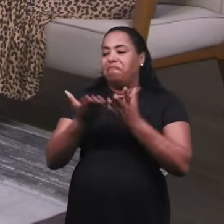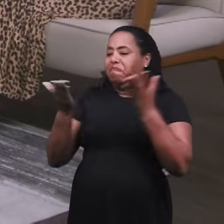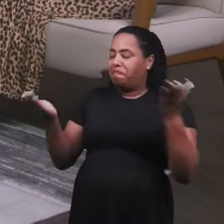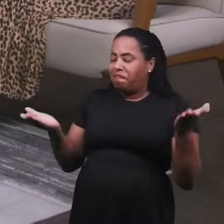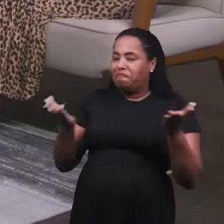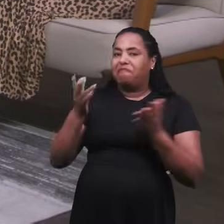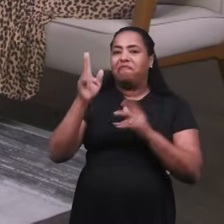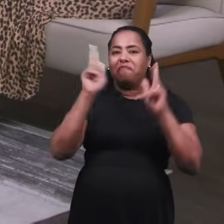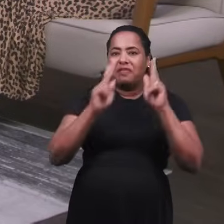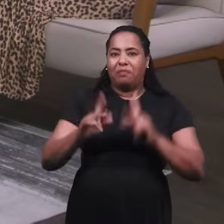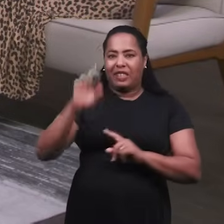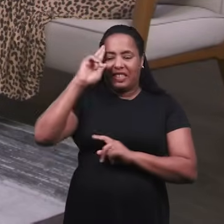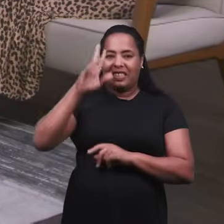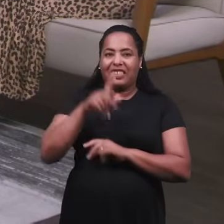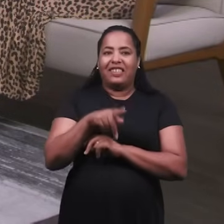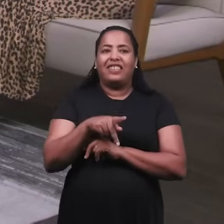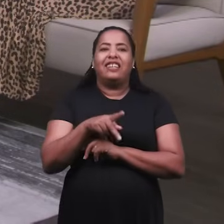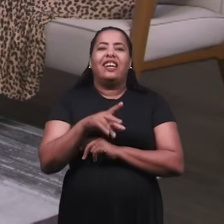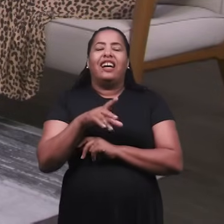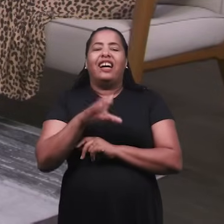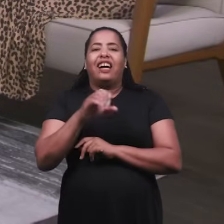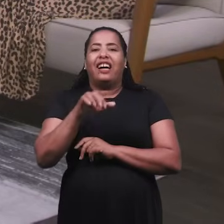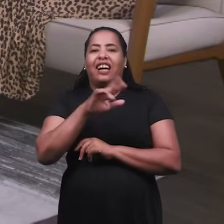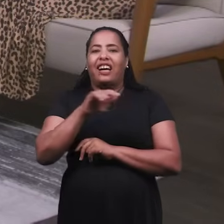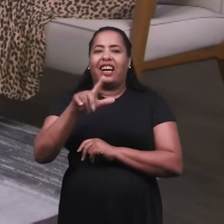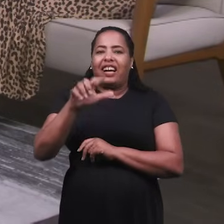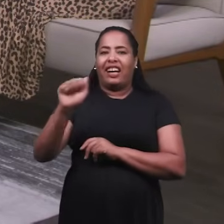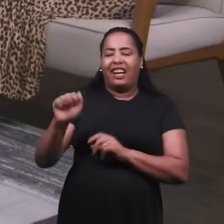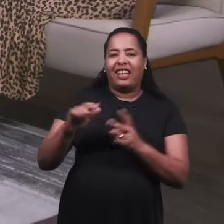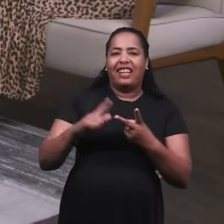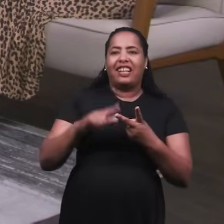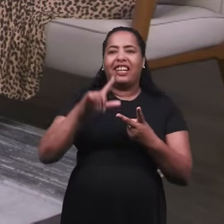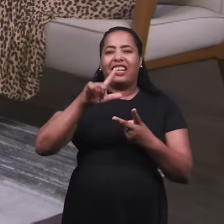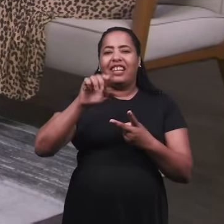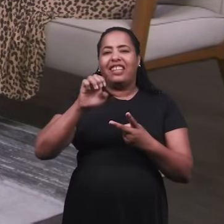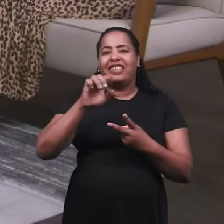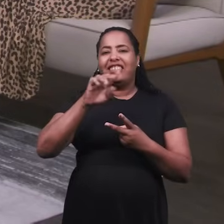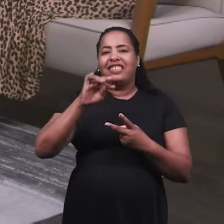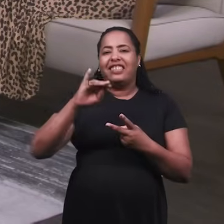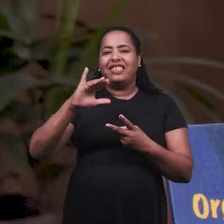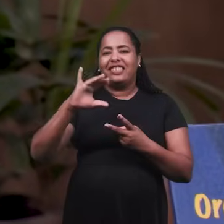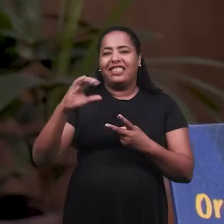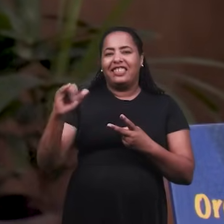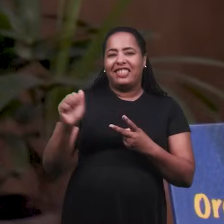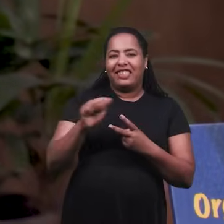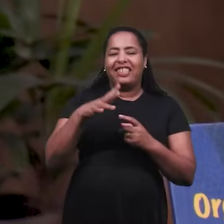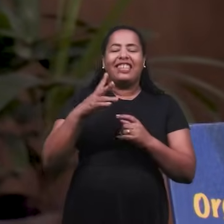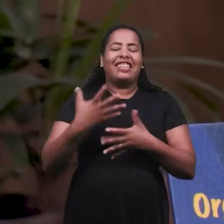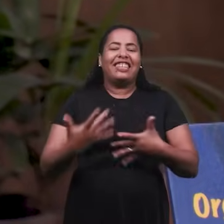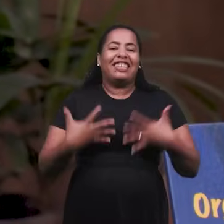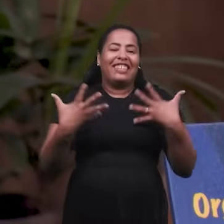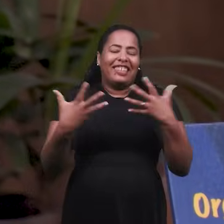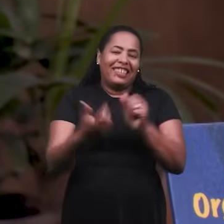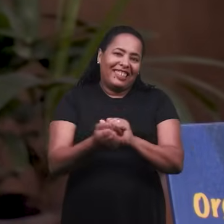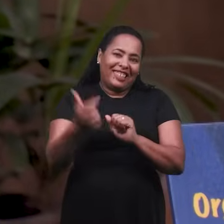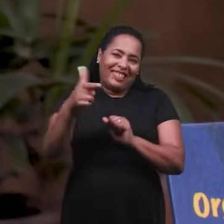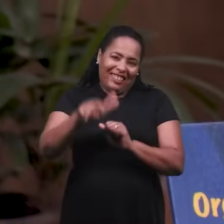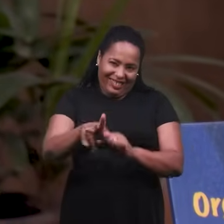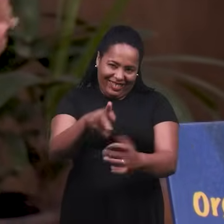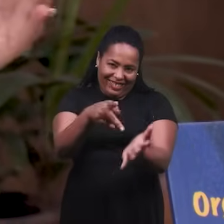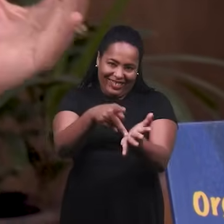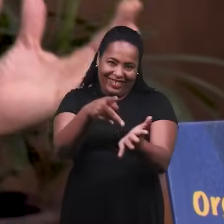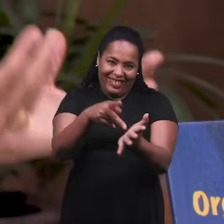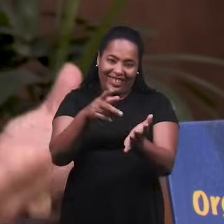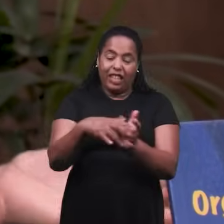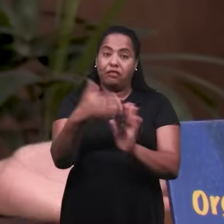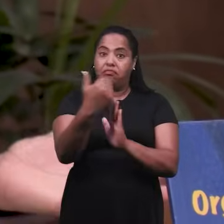do Senhor. Paz do Senhor. Carla, paz do Senhor. Letícia. Uma alegria nós estarmos juntas novamente, não é verdade?